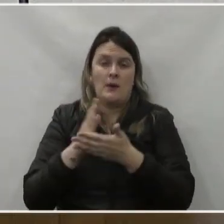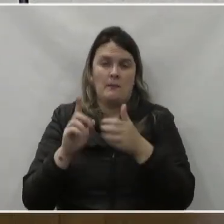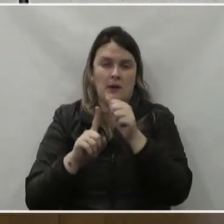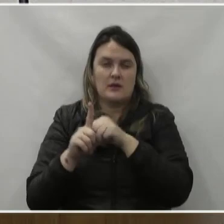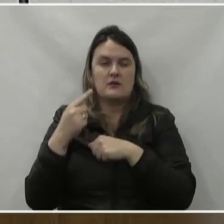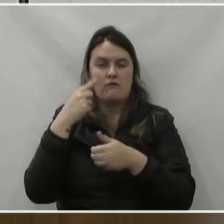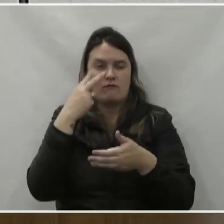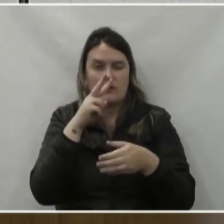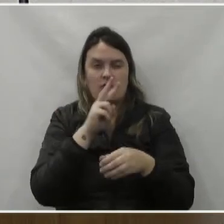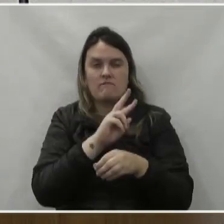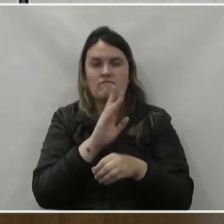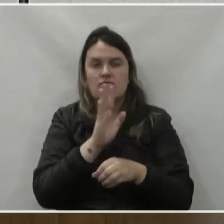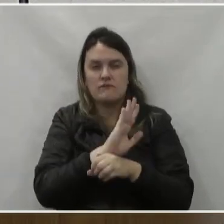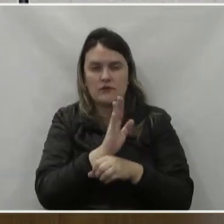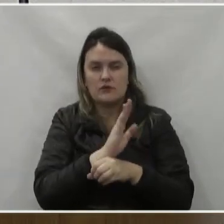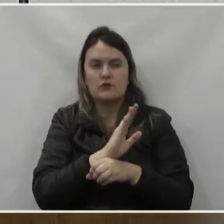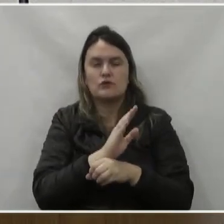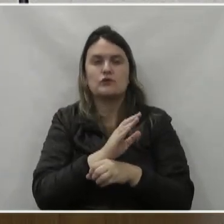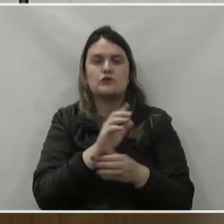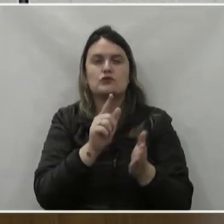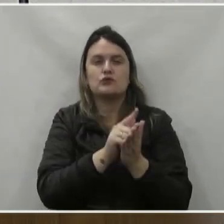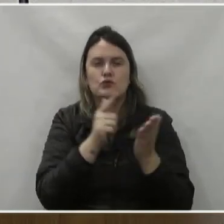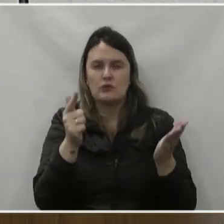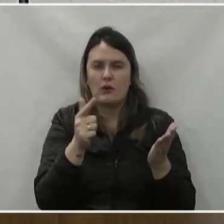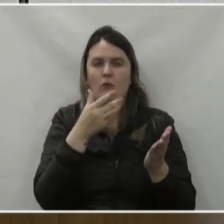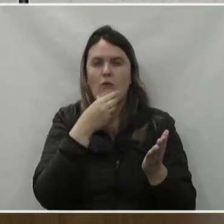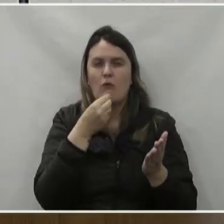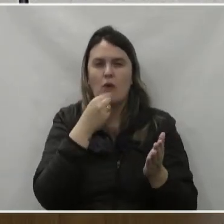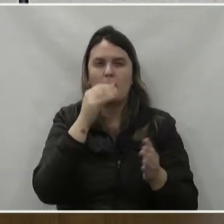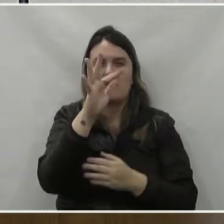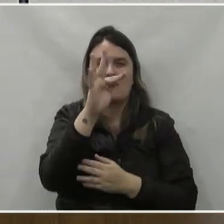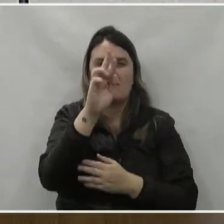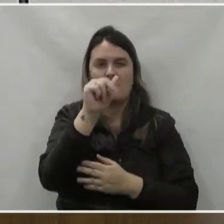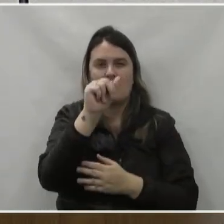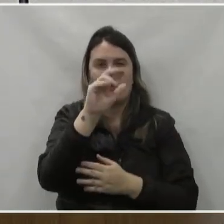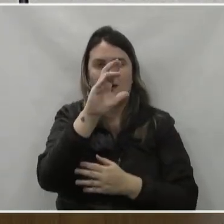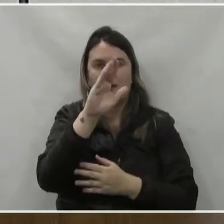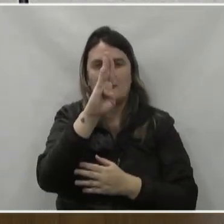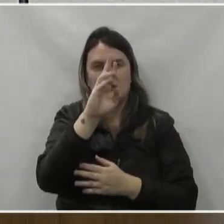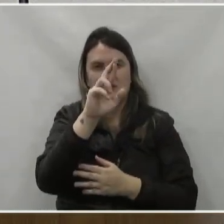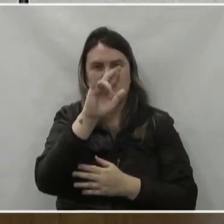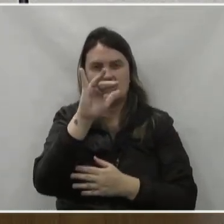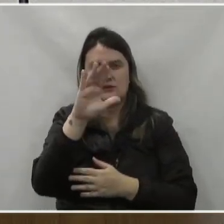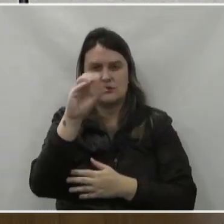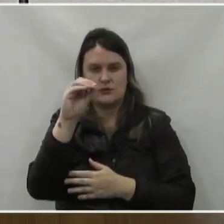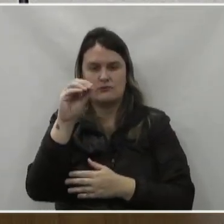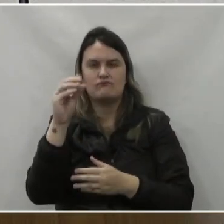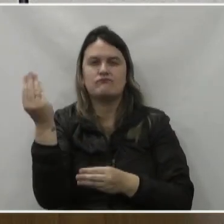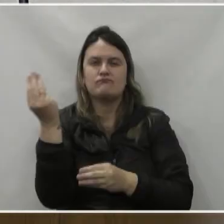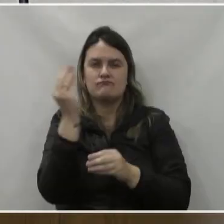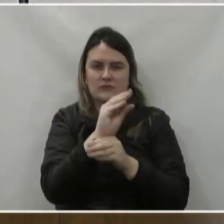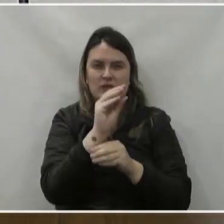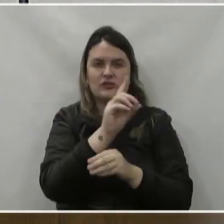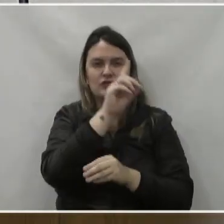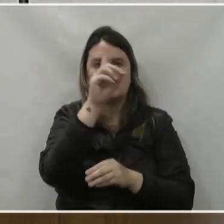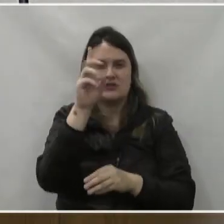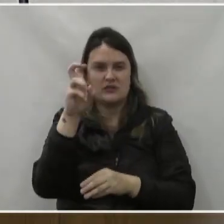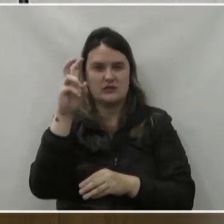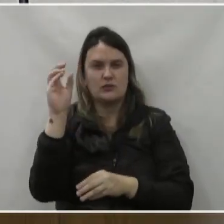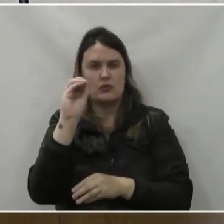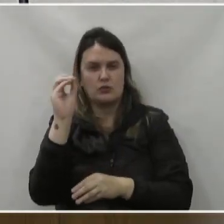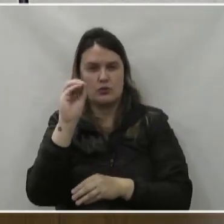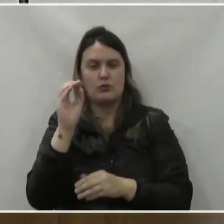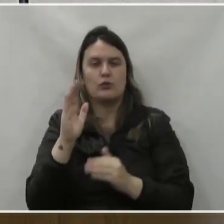eu vi um vídeo do jornalista e cronista contemporâneo, Fabrício Carpinejar, que inclusive ele repostou no dia 15 de